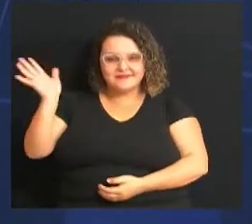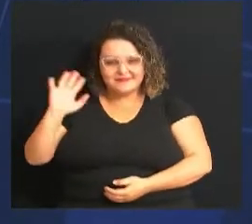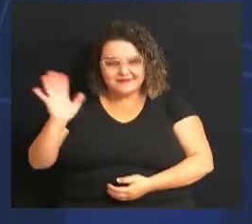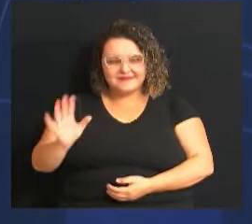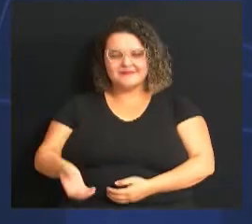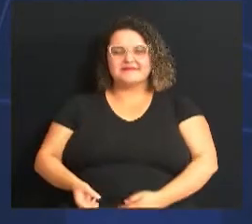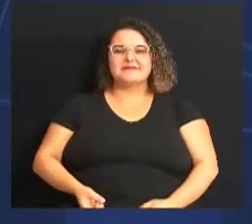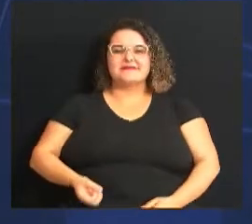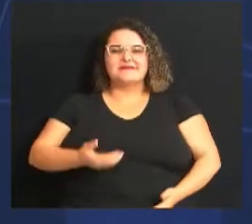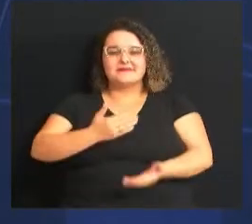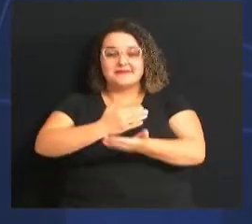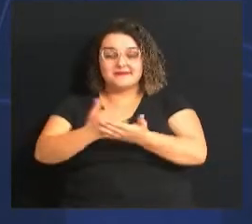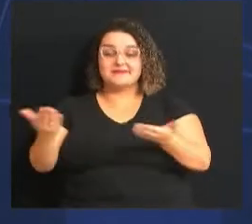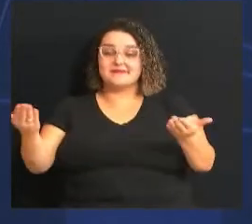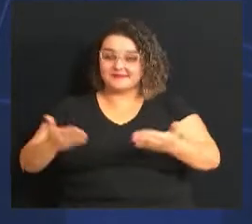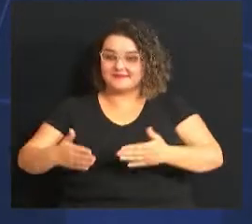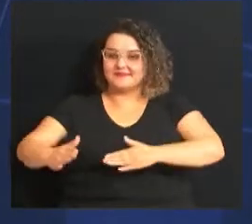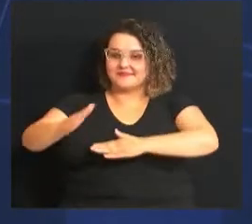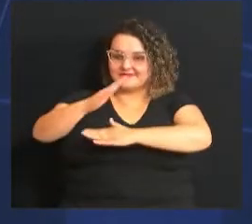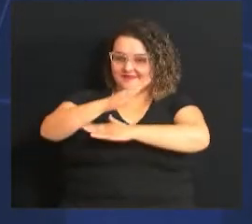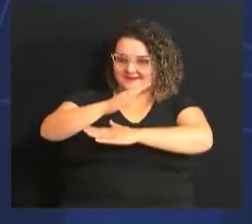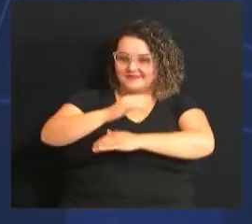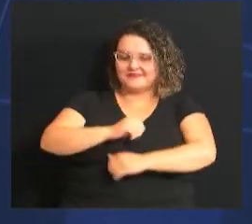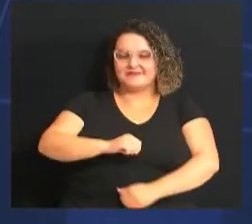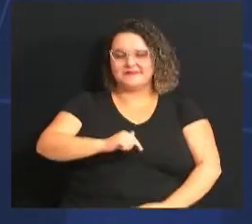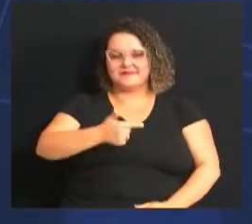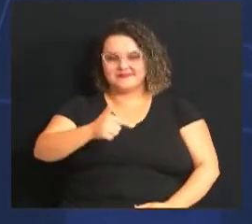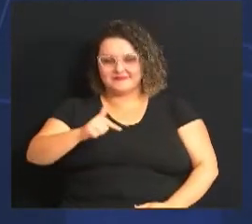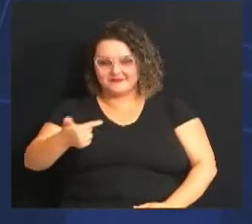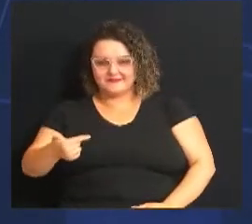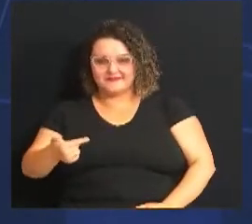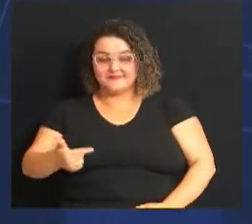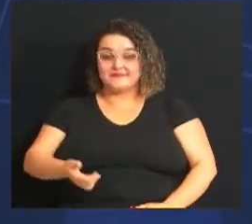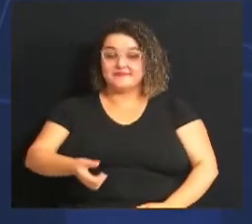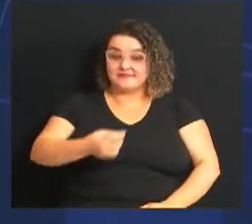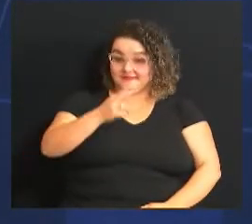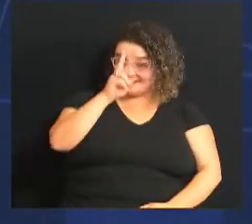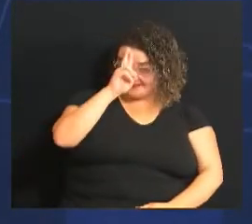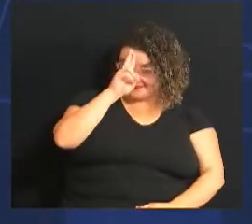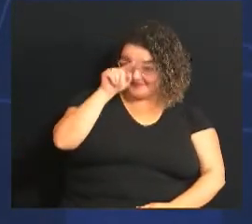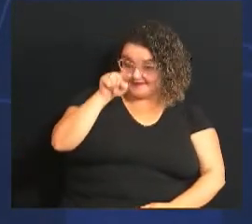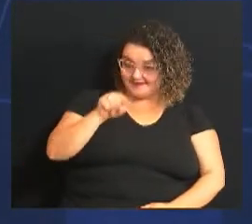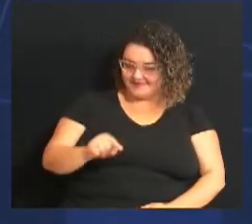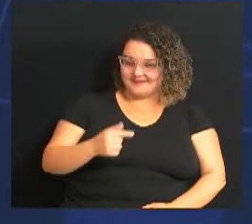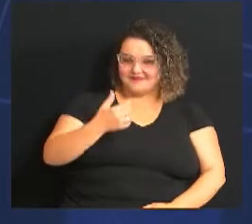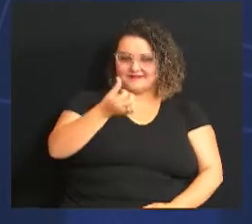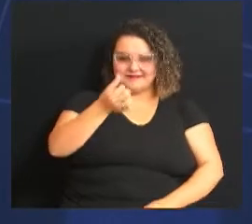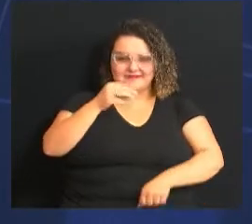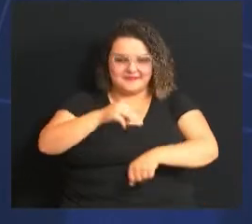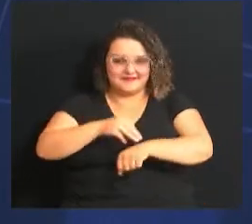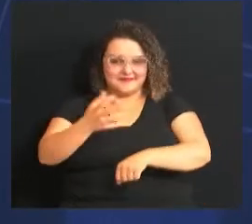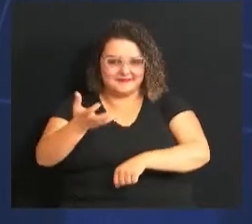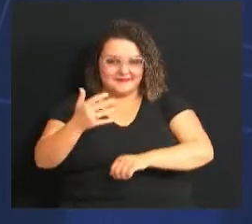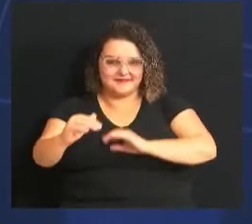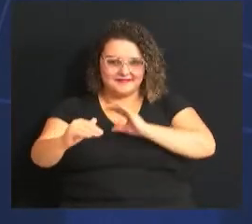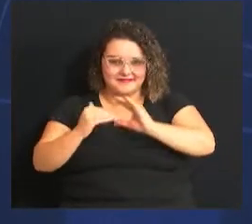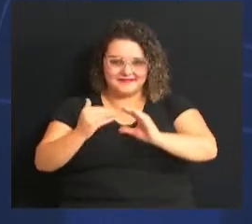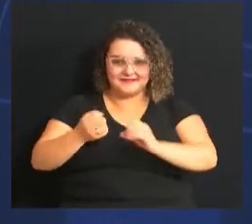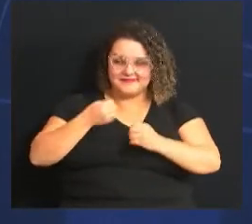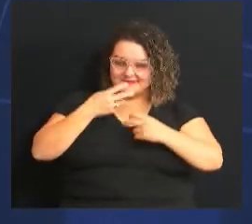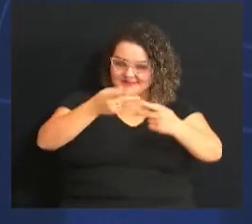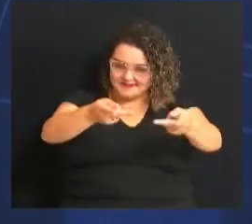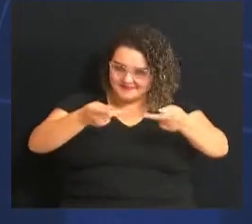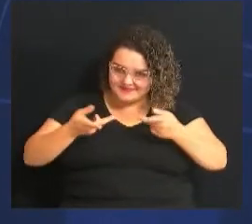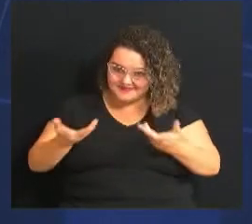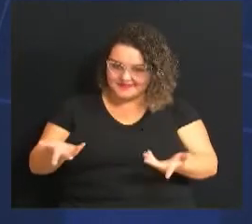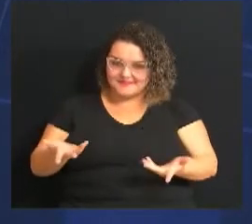Câmara Notícia ao vivo, meio-dia mais 6 minutos. Eu quero a sua participação. Envie a sua mensagem para